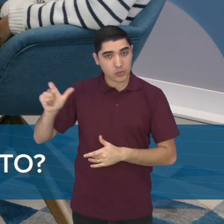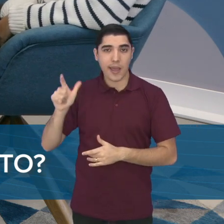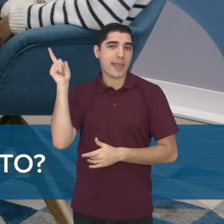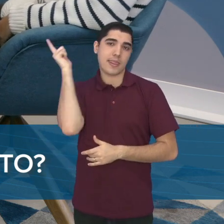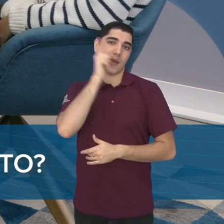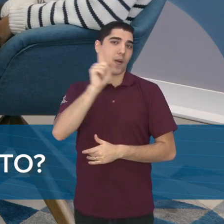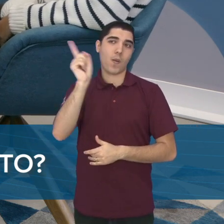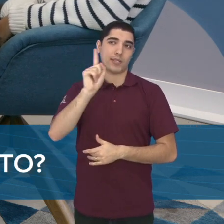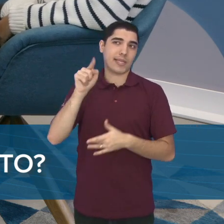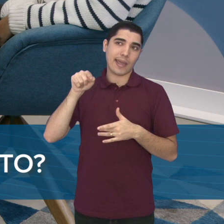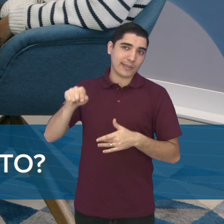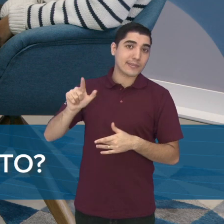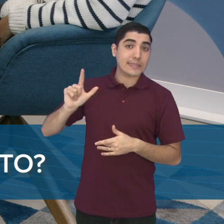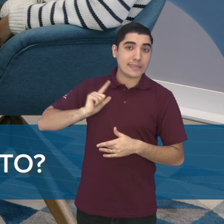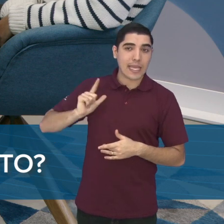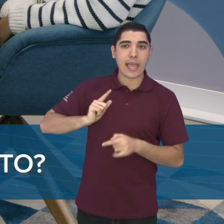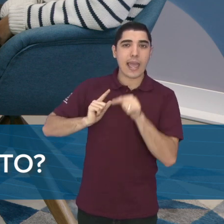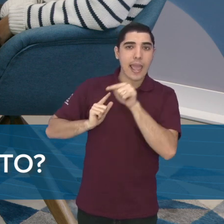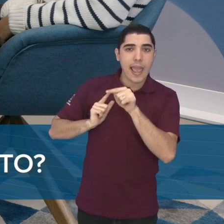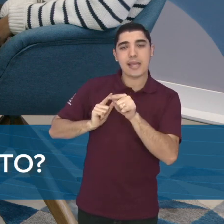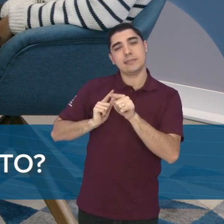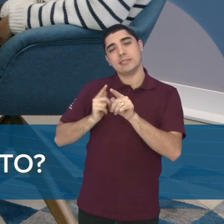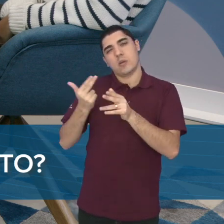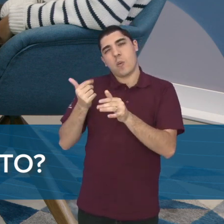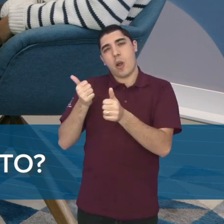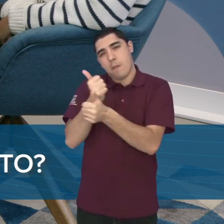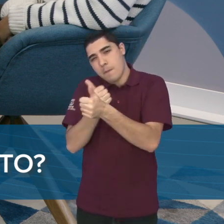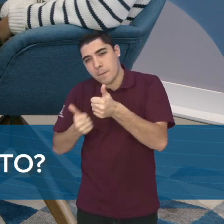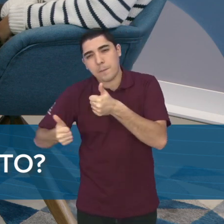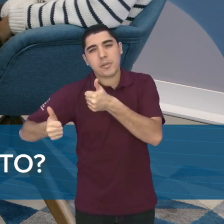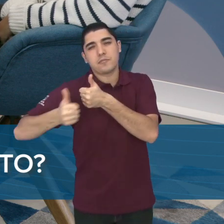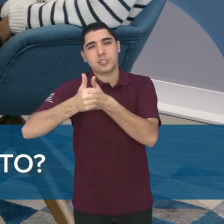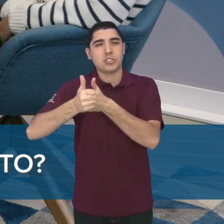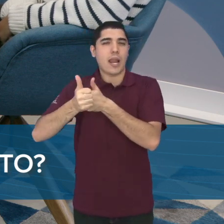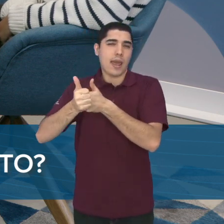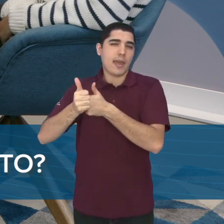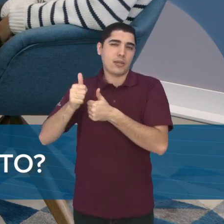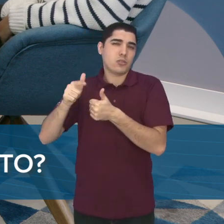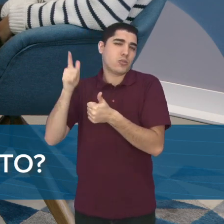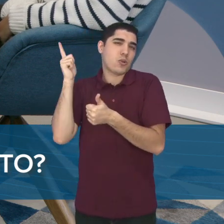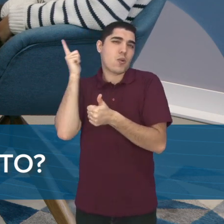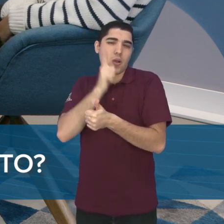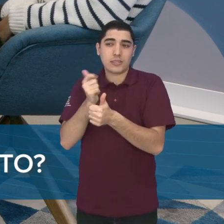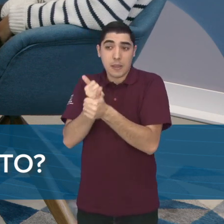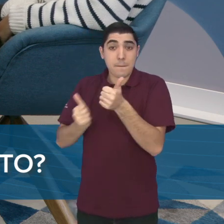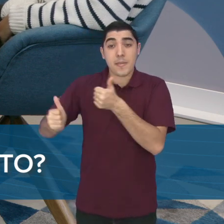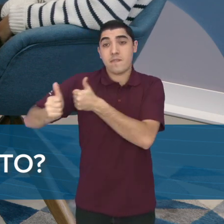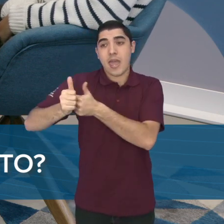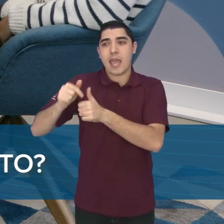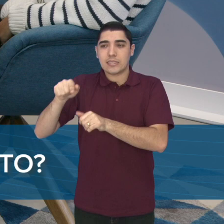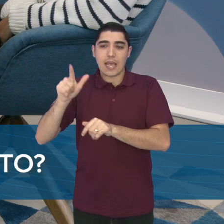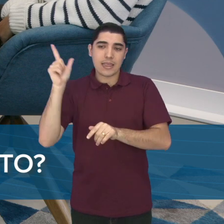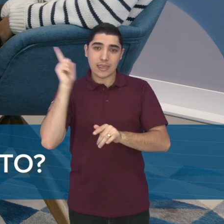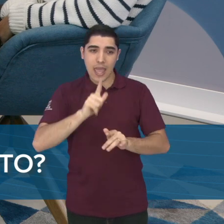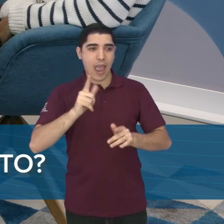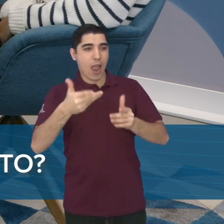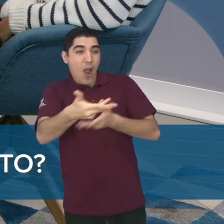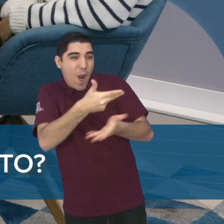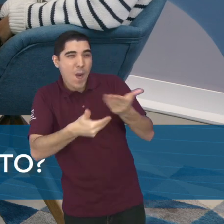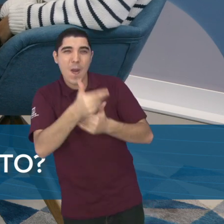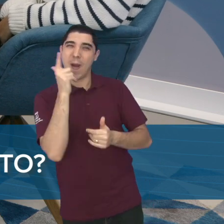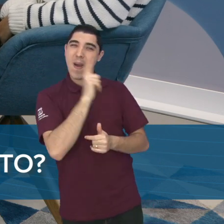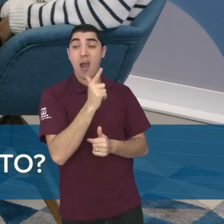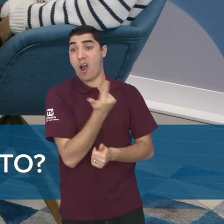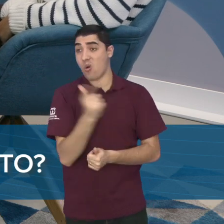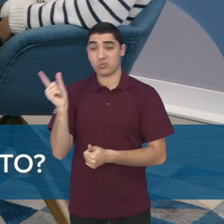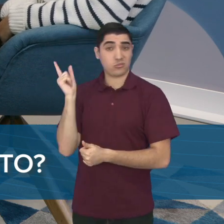luxo, digamos assim, de romantizar esse sofrimento tem, né? De acordo com algumas realidades, são bem discrepantes, bem